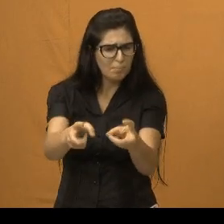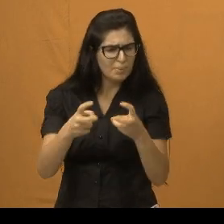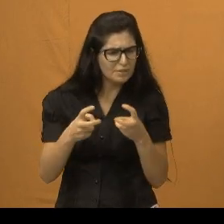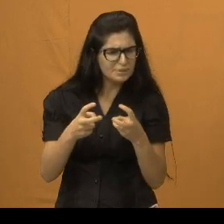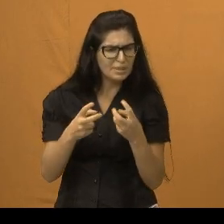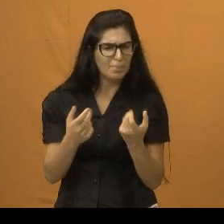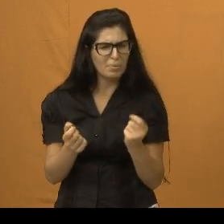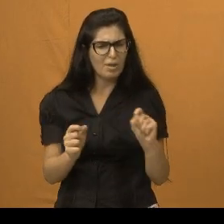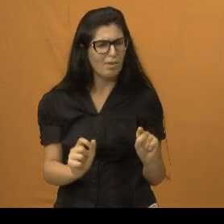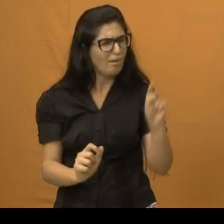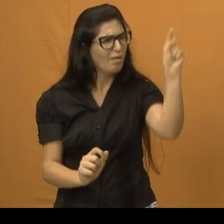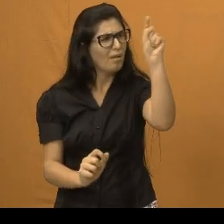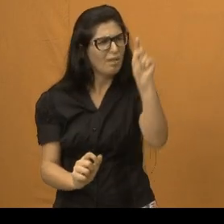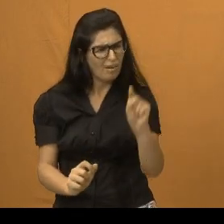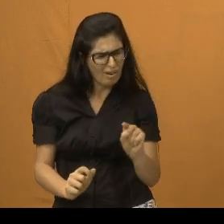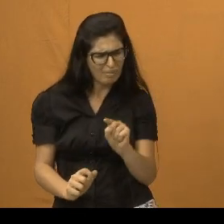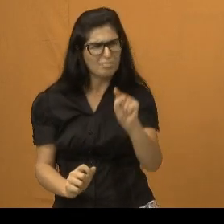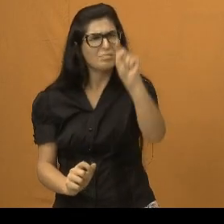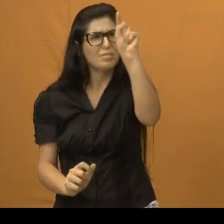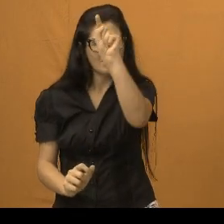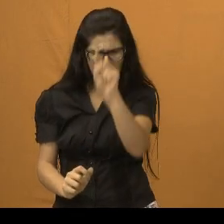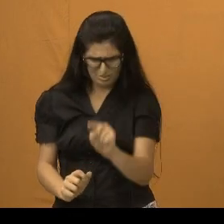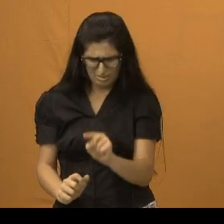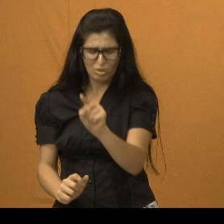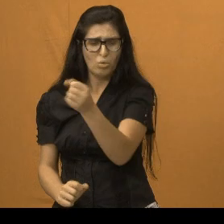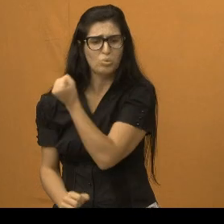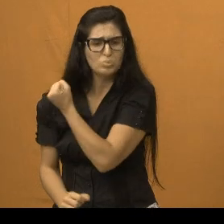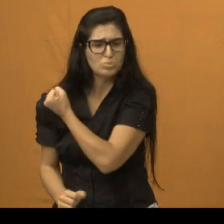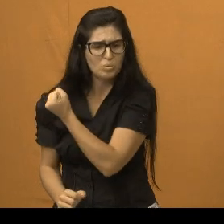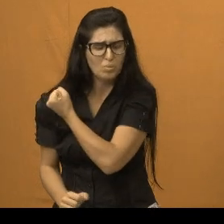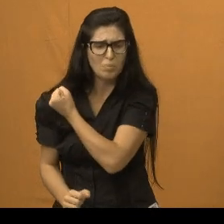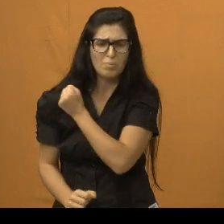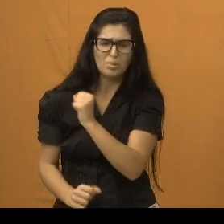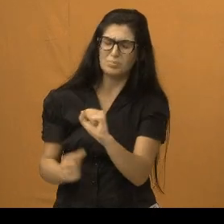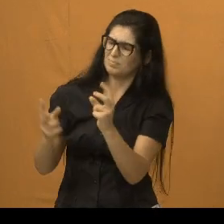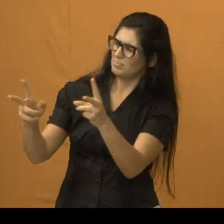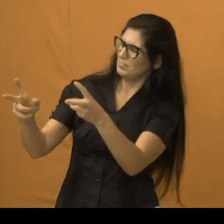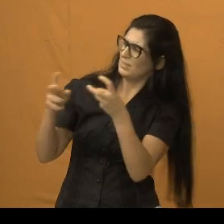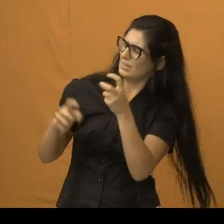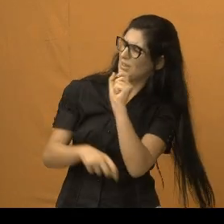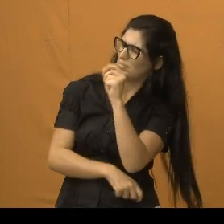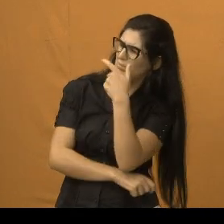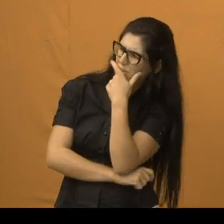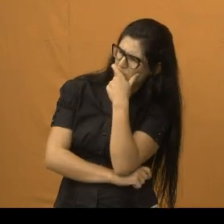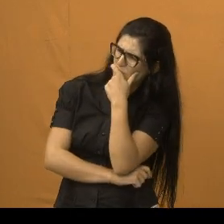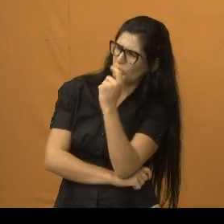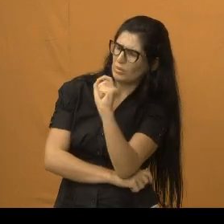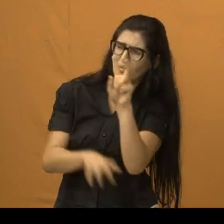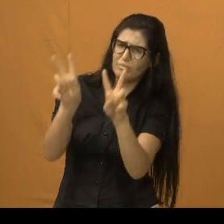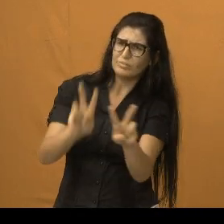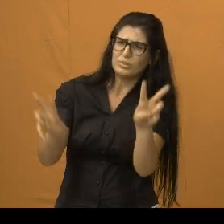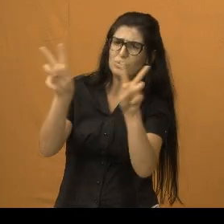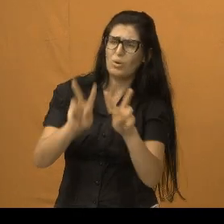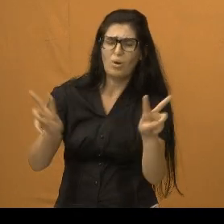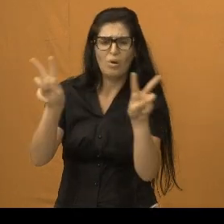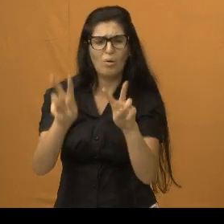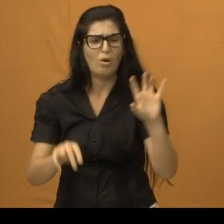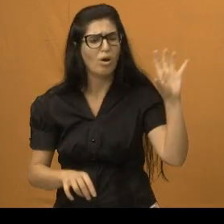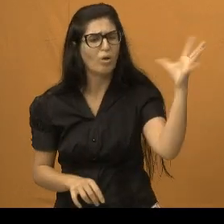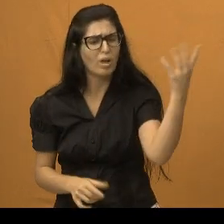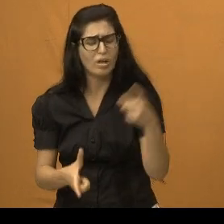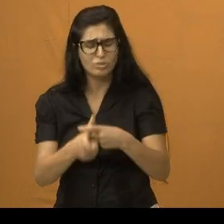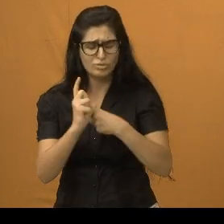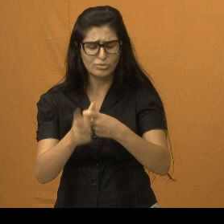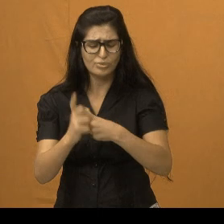é um meio de demonstrar os números de uma forma mais eficiente. Aqui, esse aumento, ele se ocorre de uma forma que toda a dívida